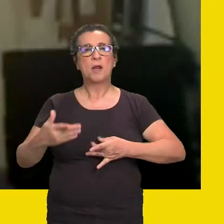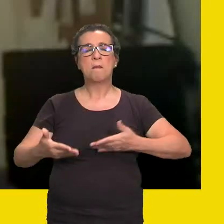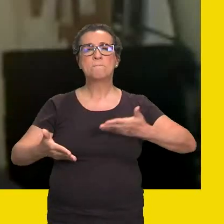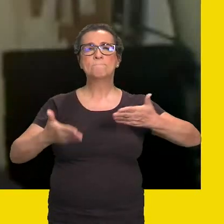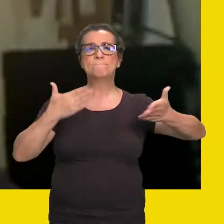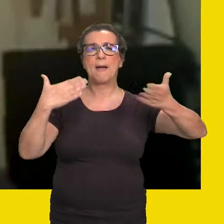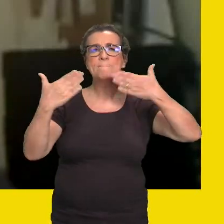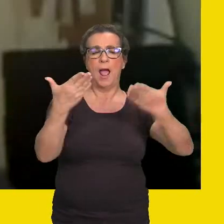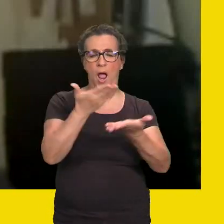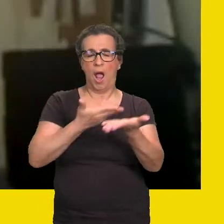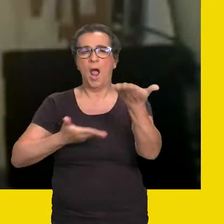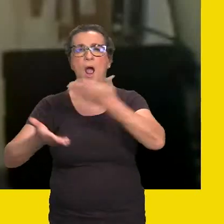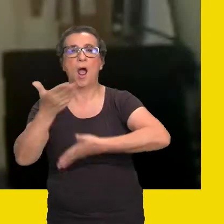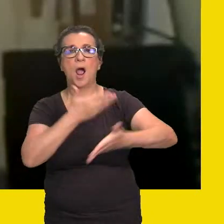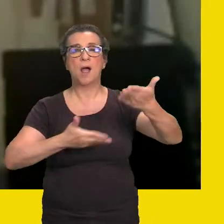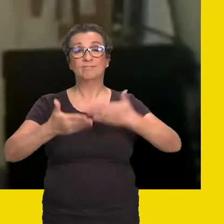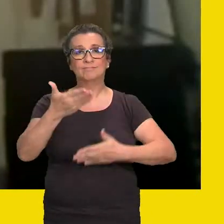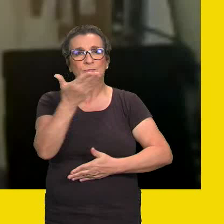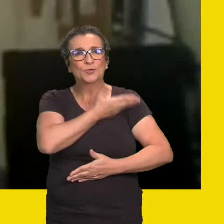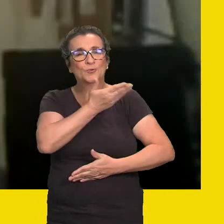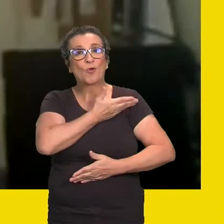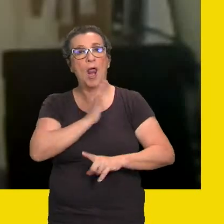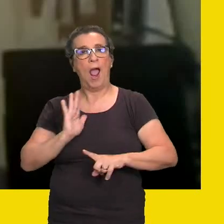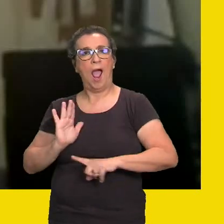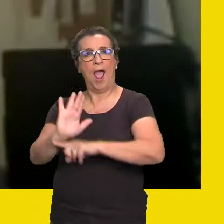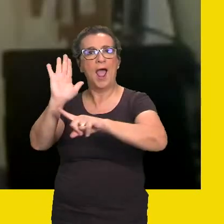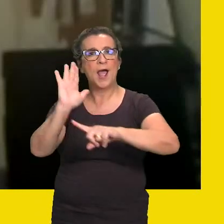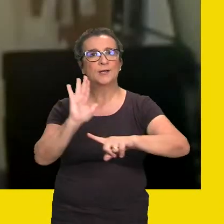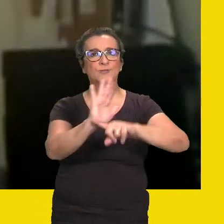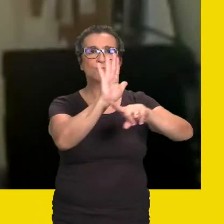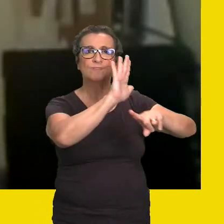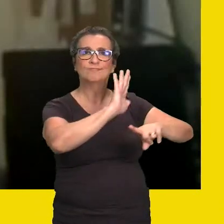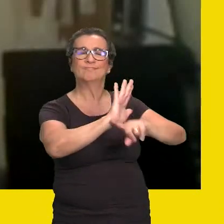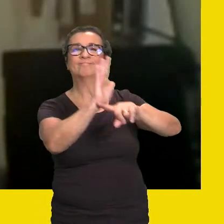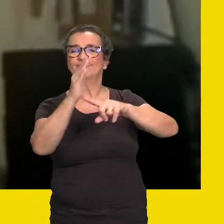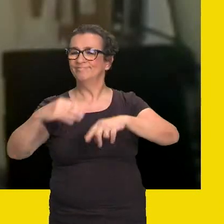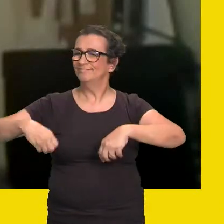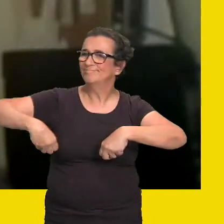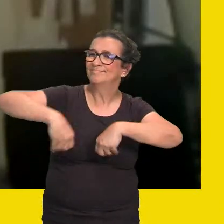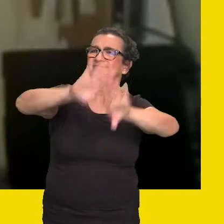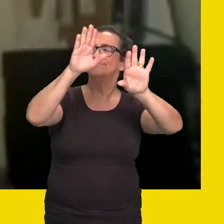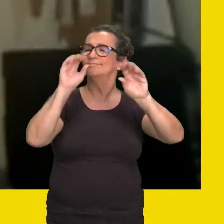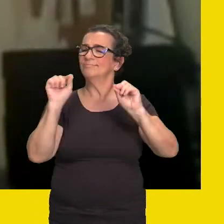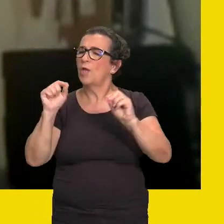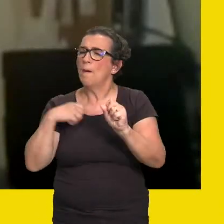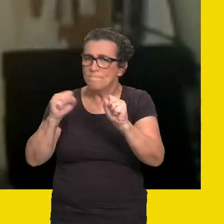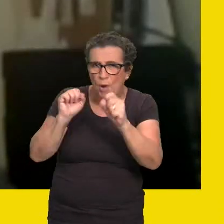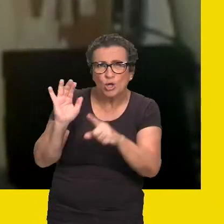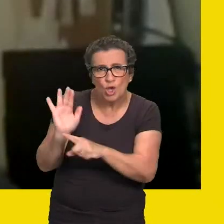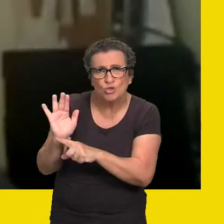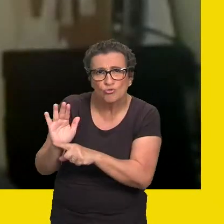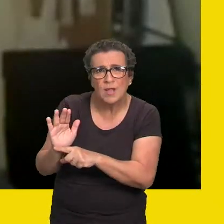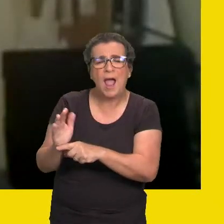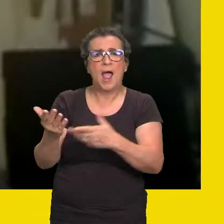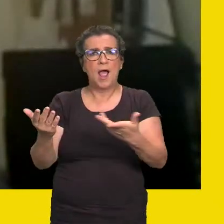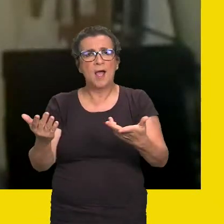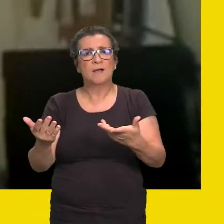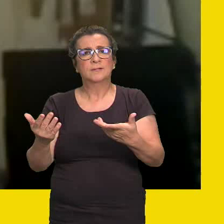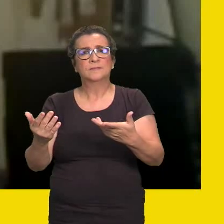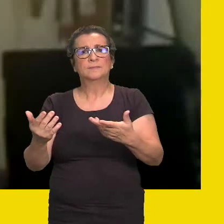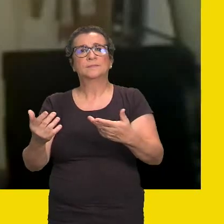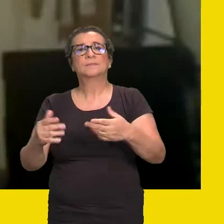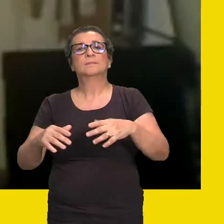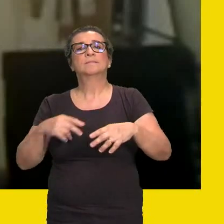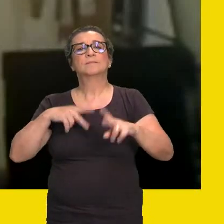ele interage. Os colegas ajudam, tem prazer de sair. Fala, posso ajudar? Pode. Eu estou